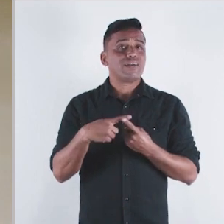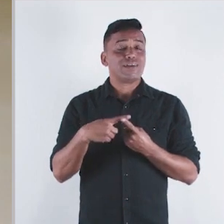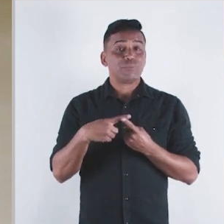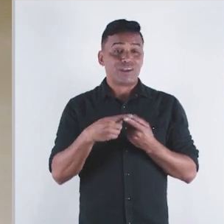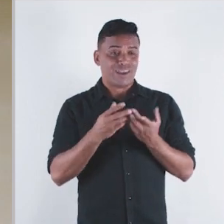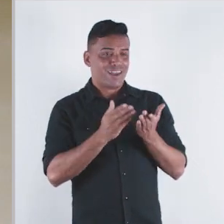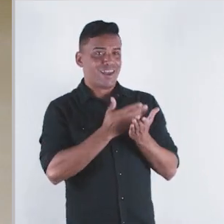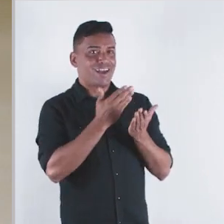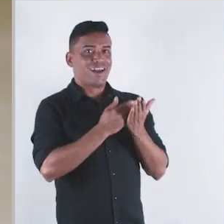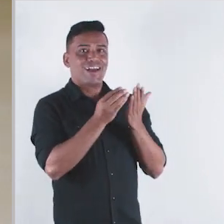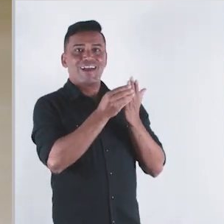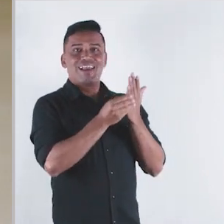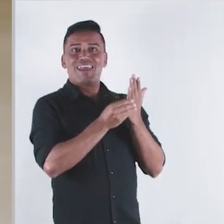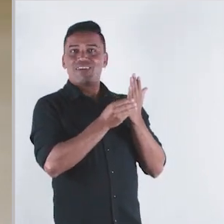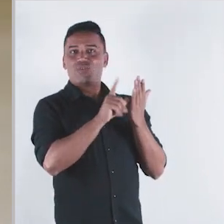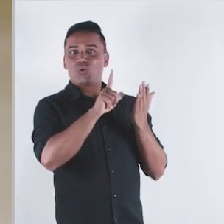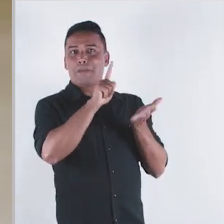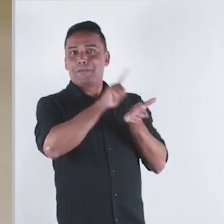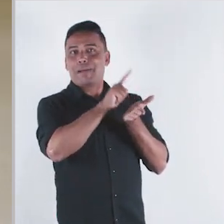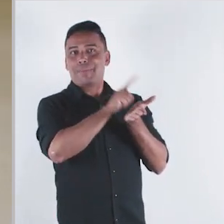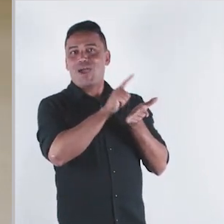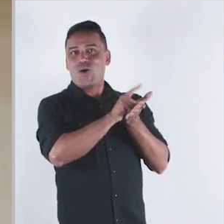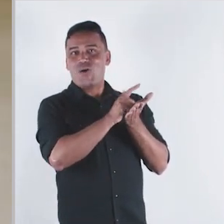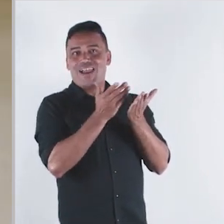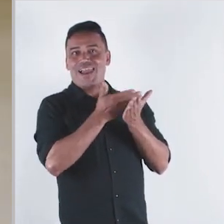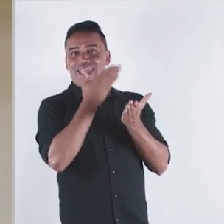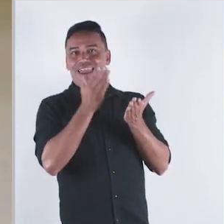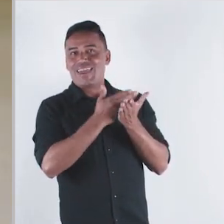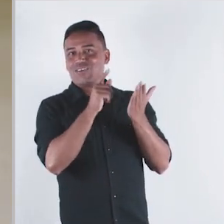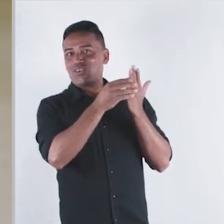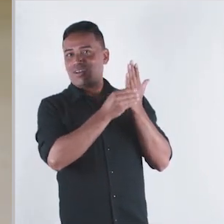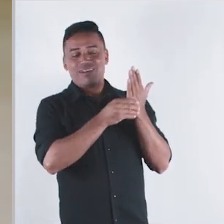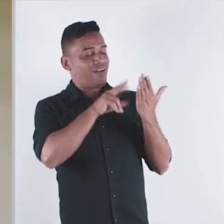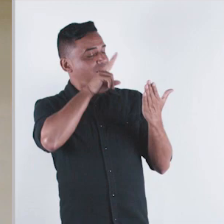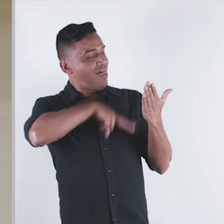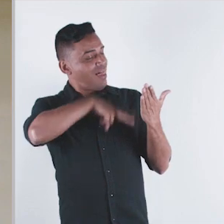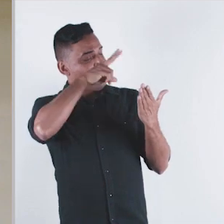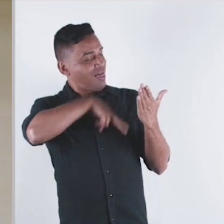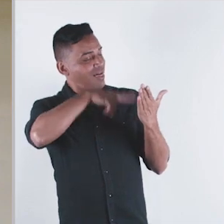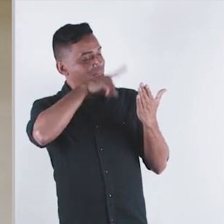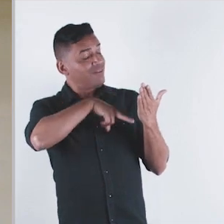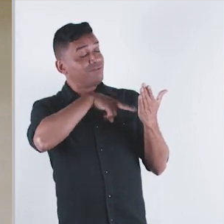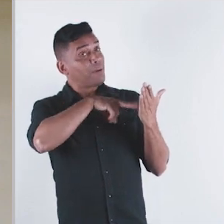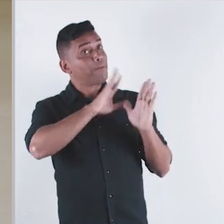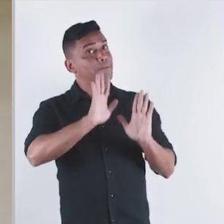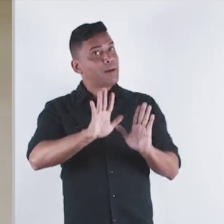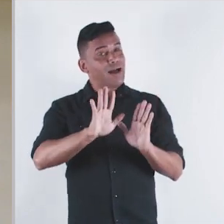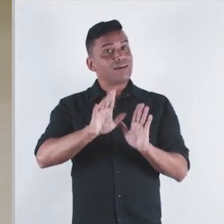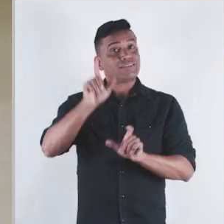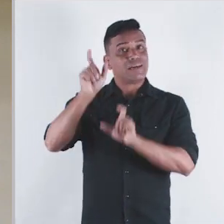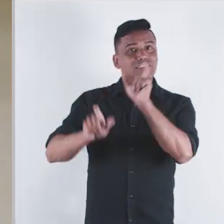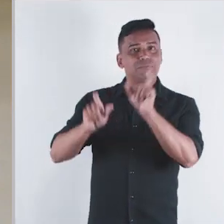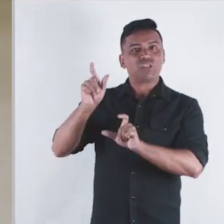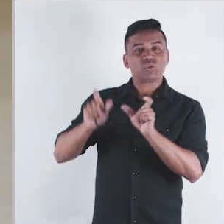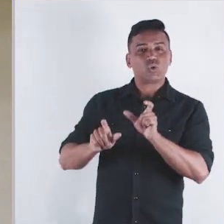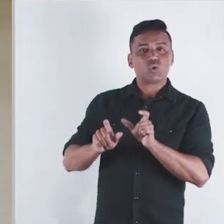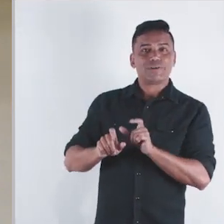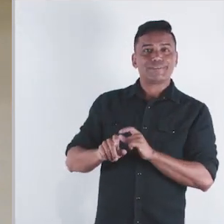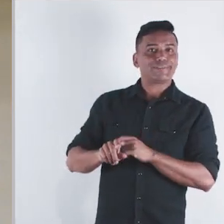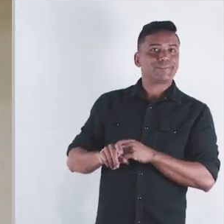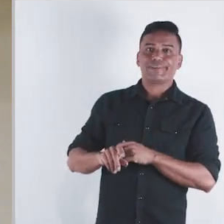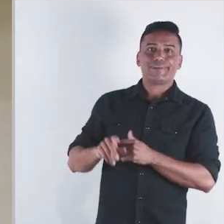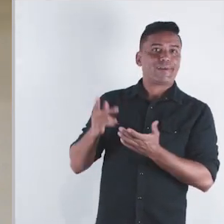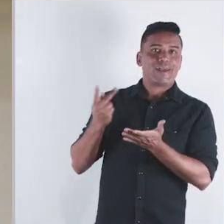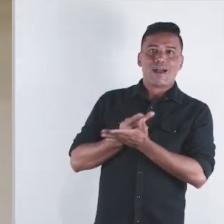livro, né? E aí, algumas pessoas equivocadamente dizem assim: